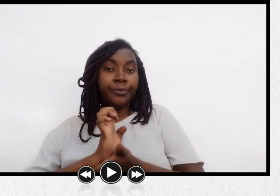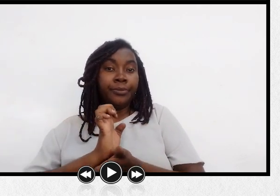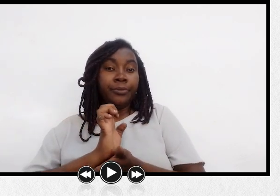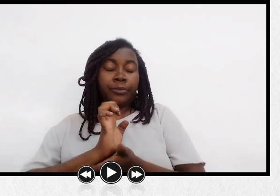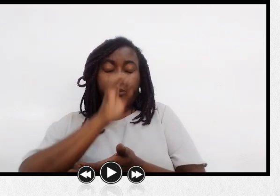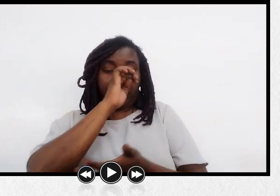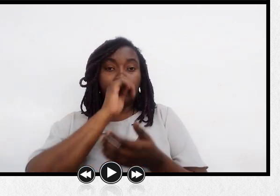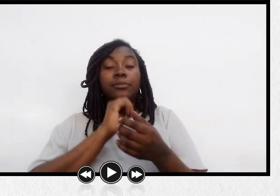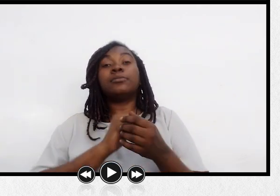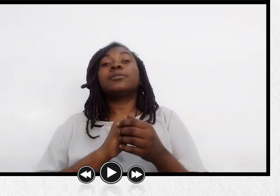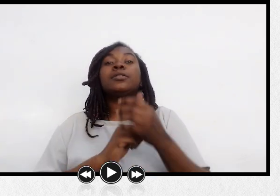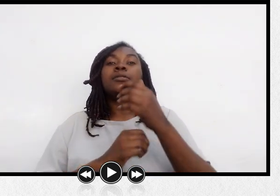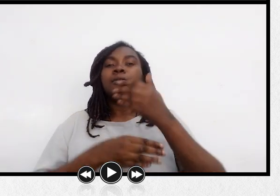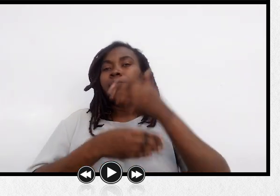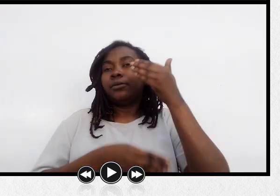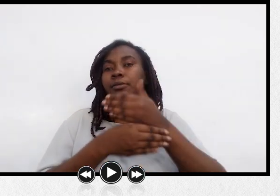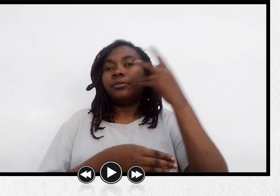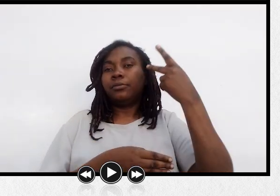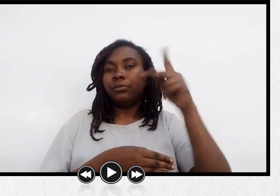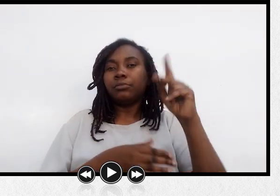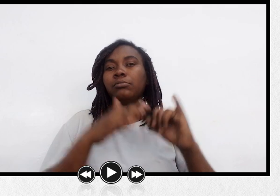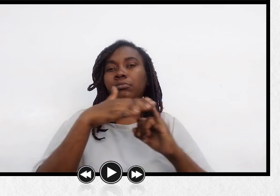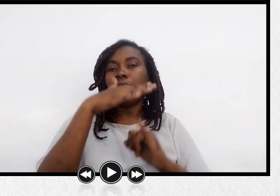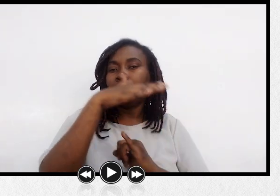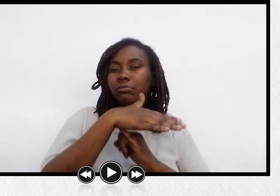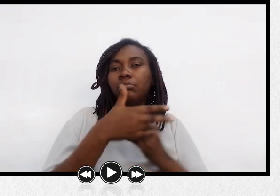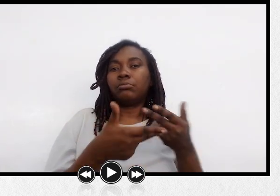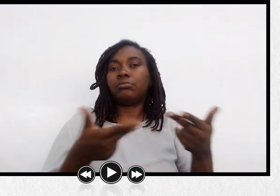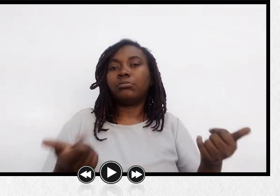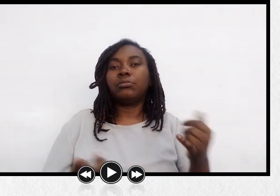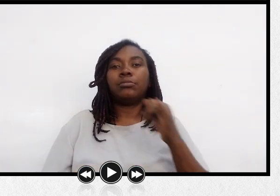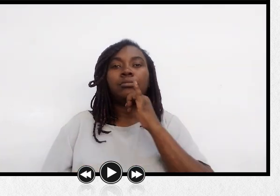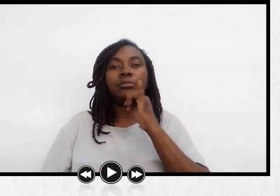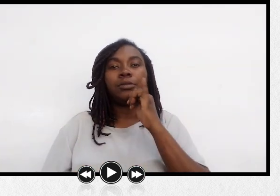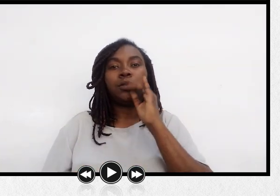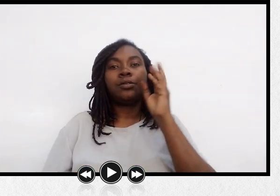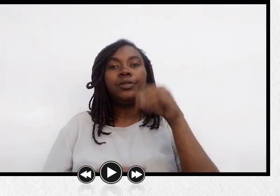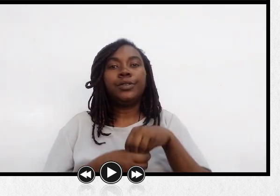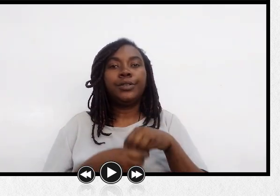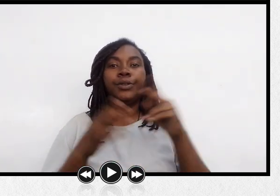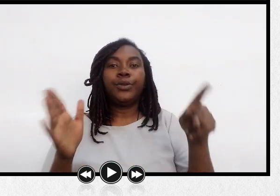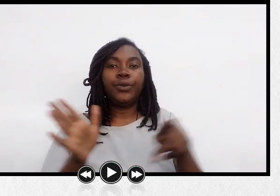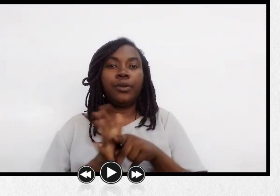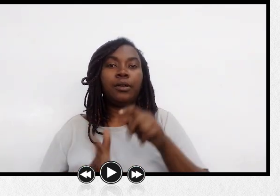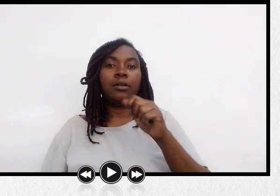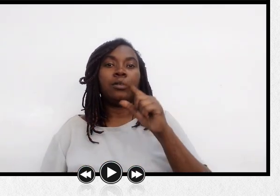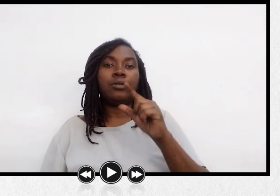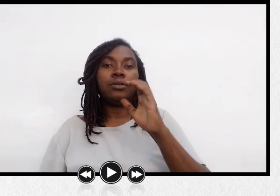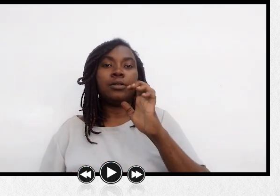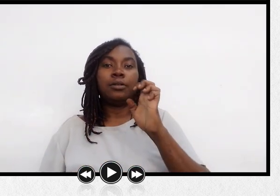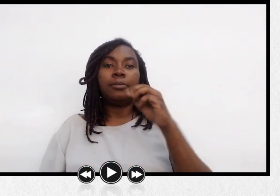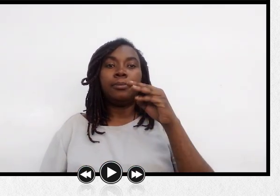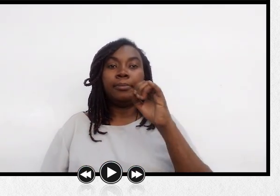que envolve as suas autarquias, os seus órgãos, por exemplo, dentro da atual CEMIL, que